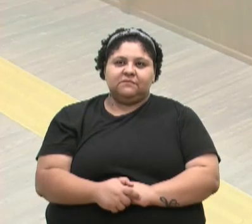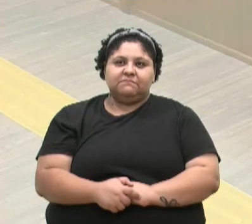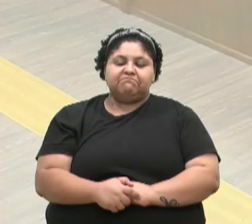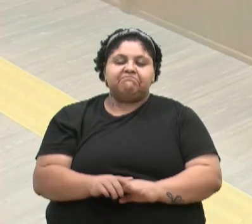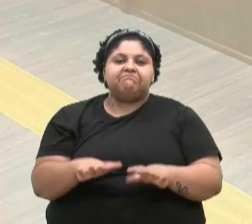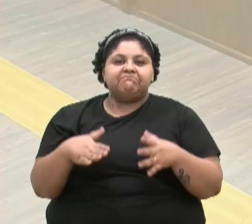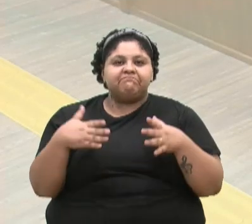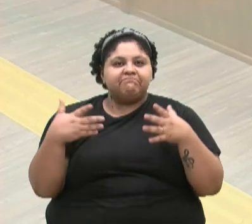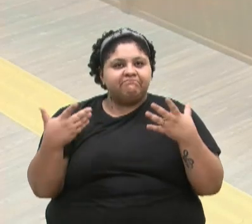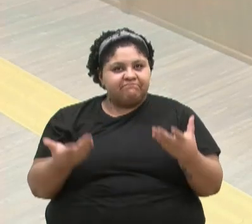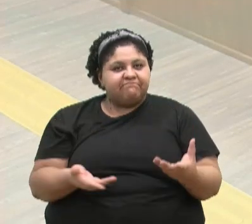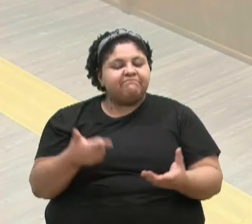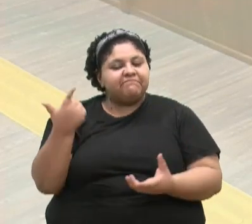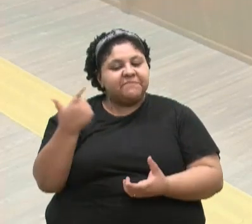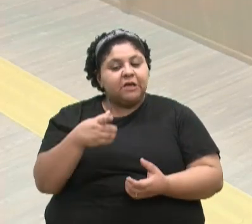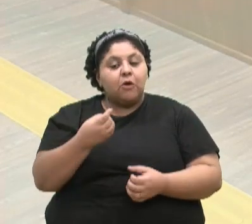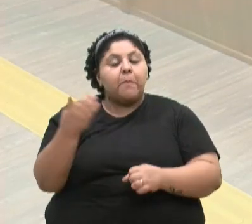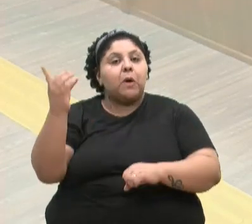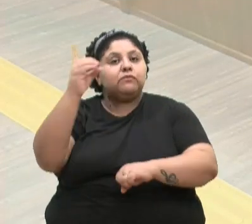Bom, novamente, bom dia.